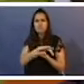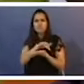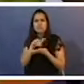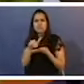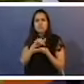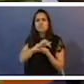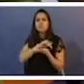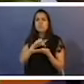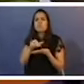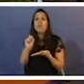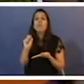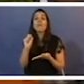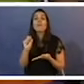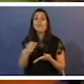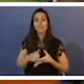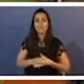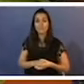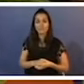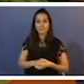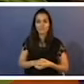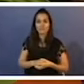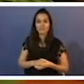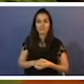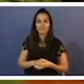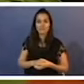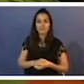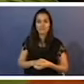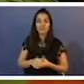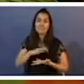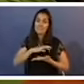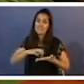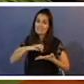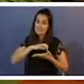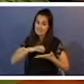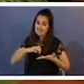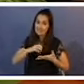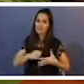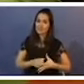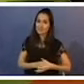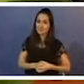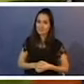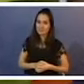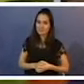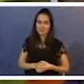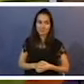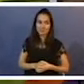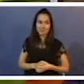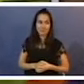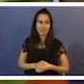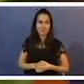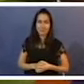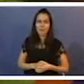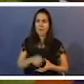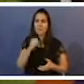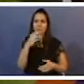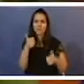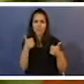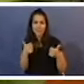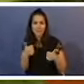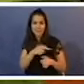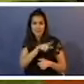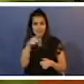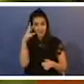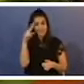todo peixinho tem o corpo coberto por as escamas muito bem que